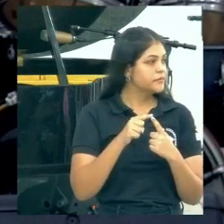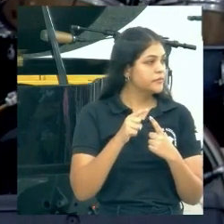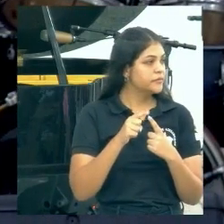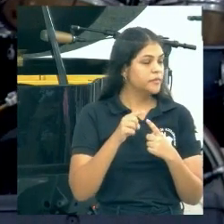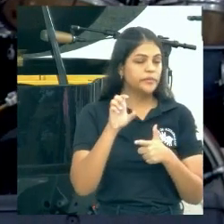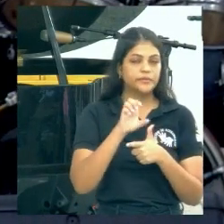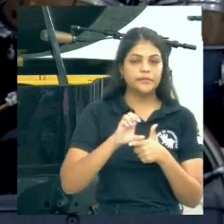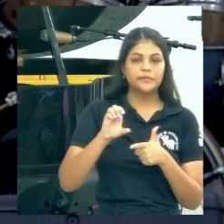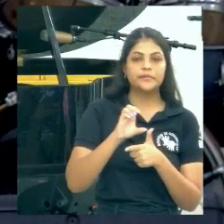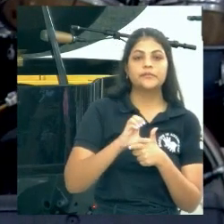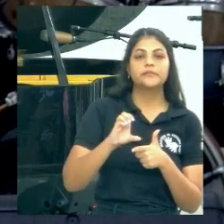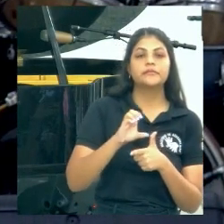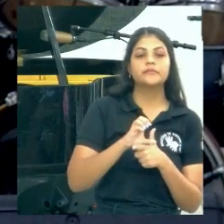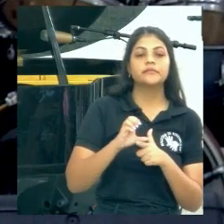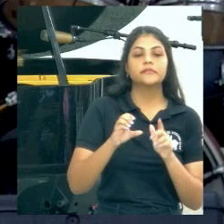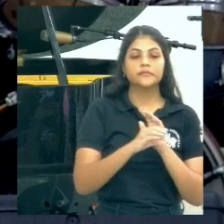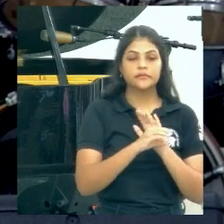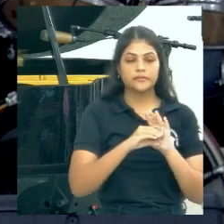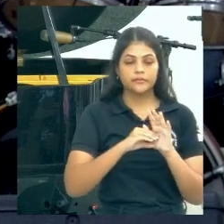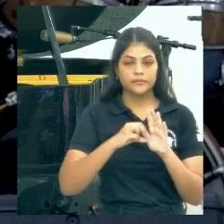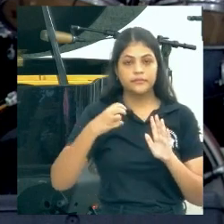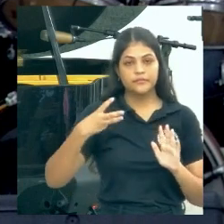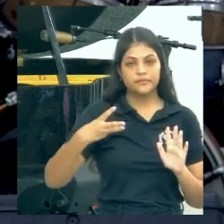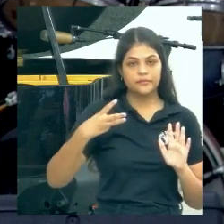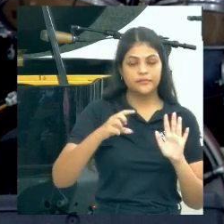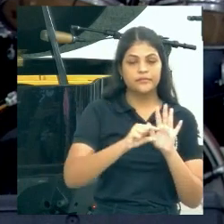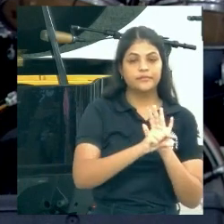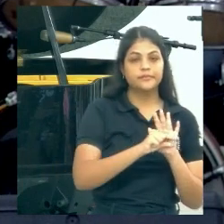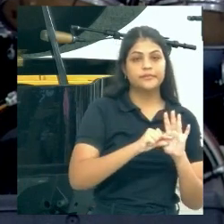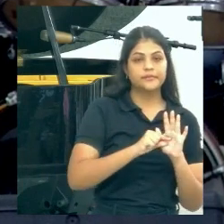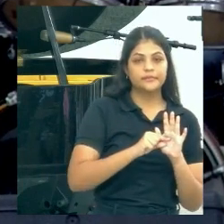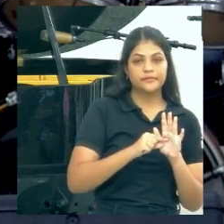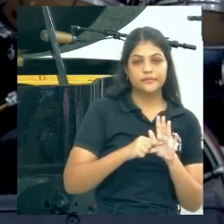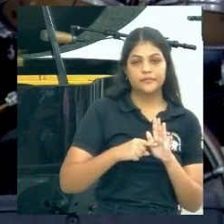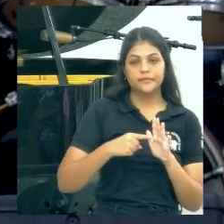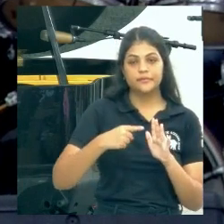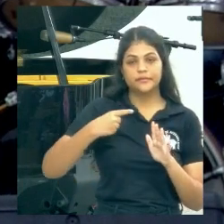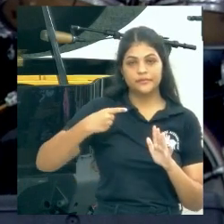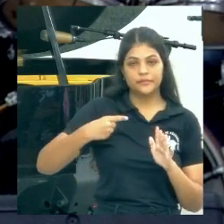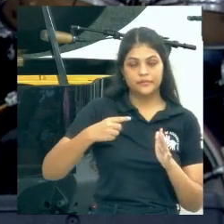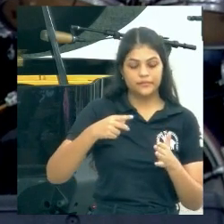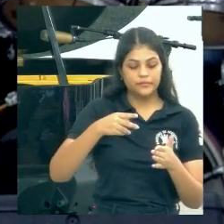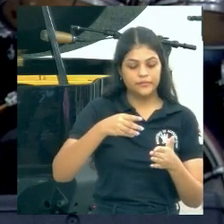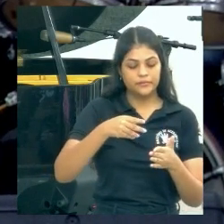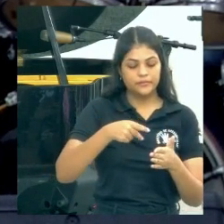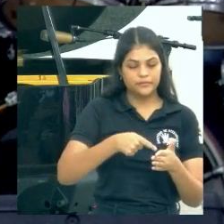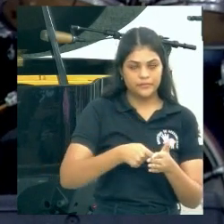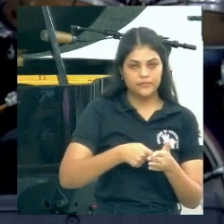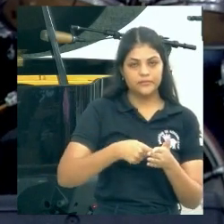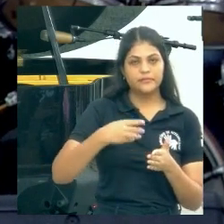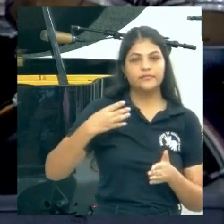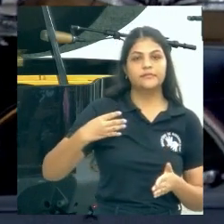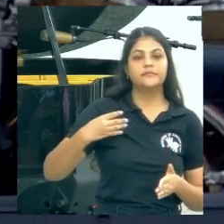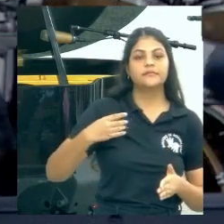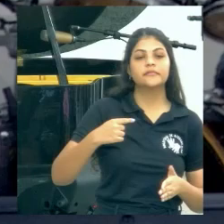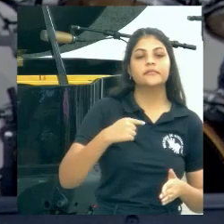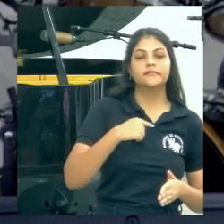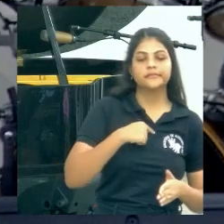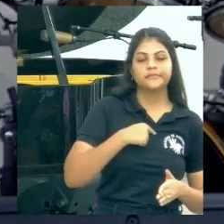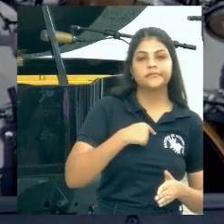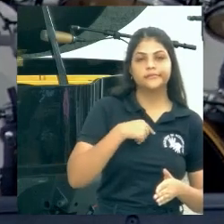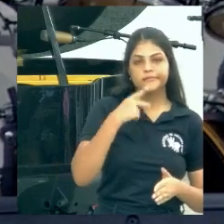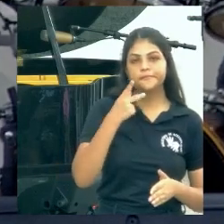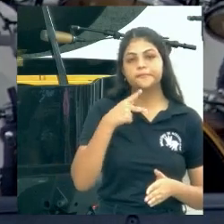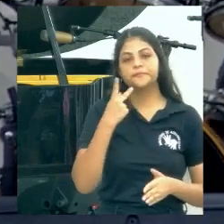de Corinto, no capítulo de número 3, versos de 1 a 4. Mas também, eu confesso,